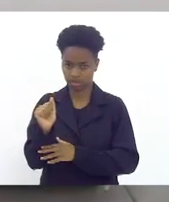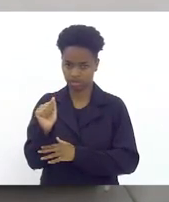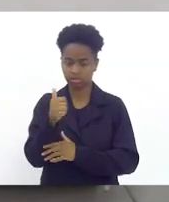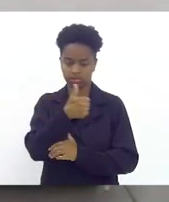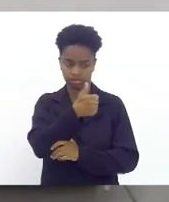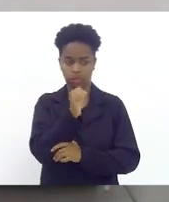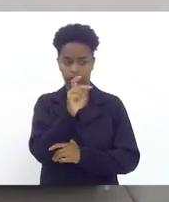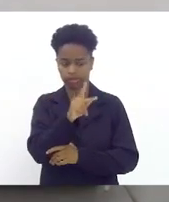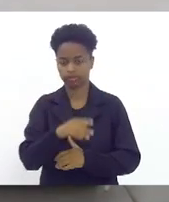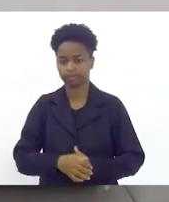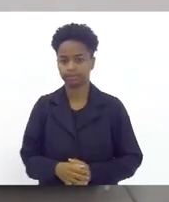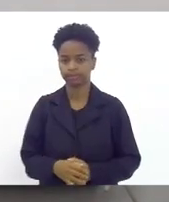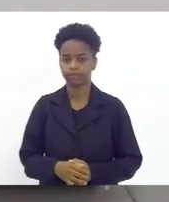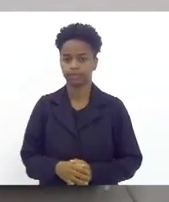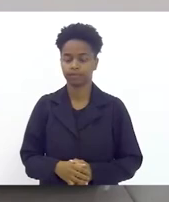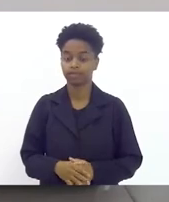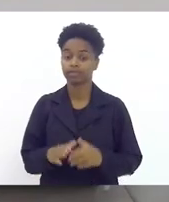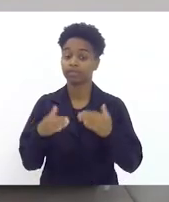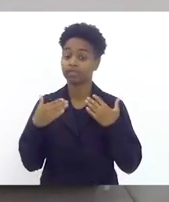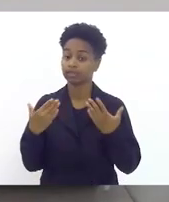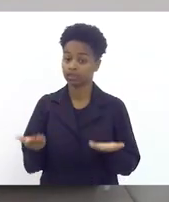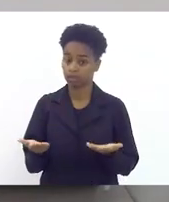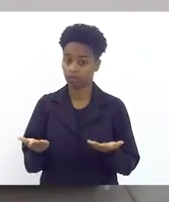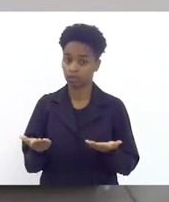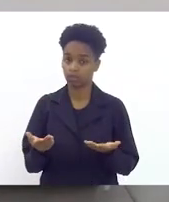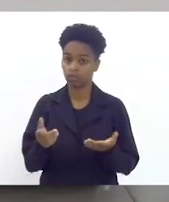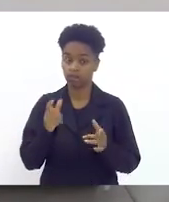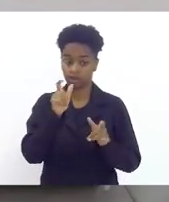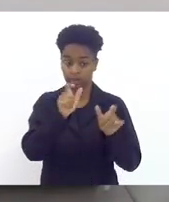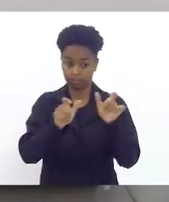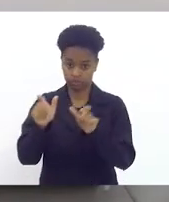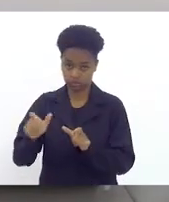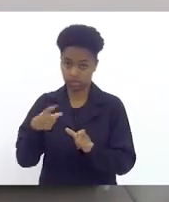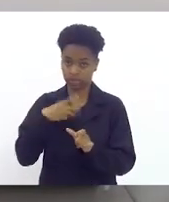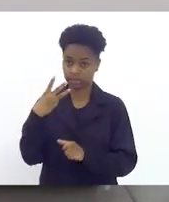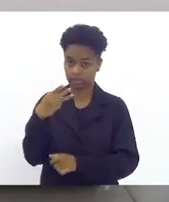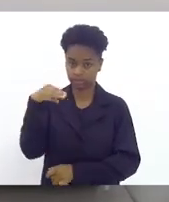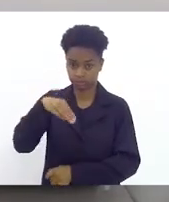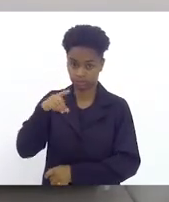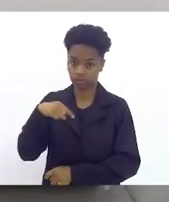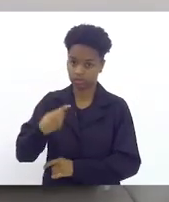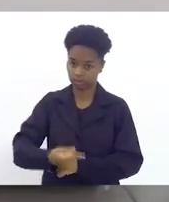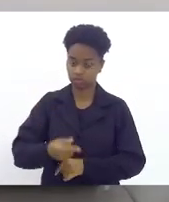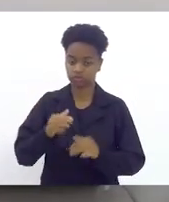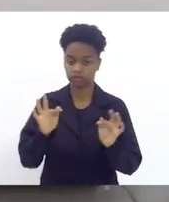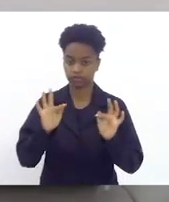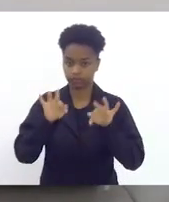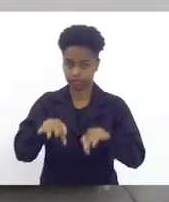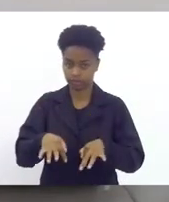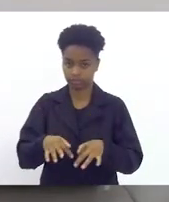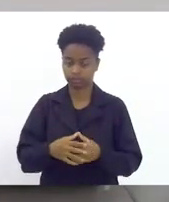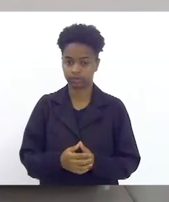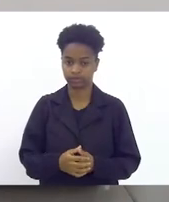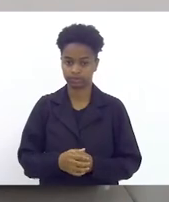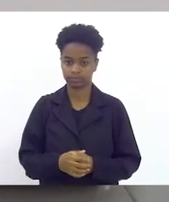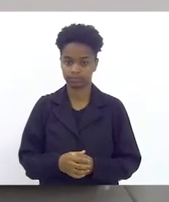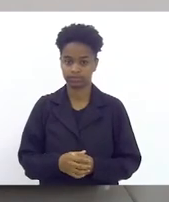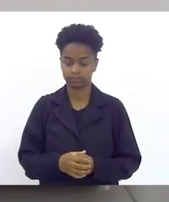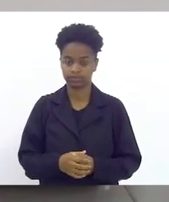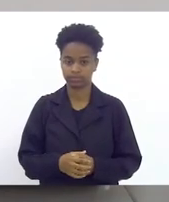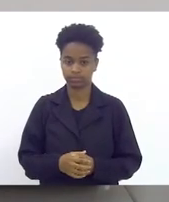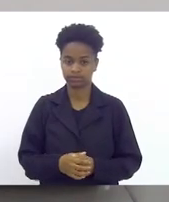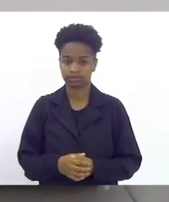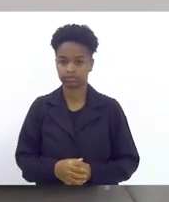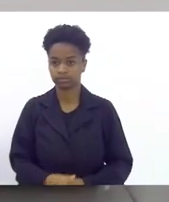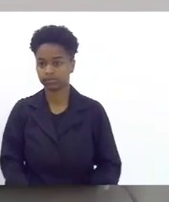Tá bom então são essas pessoas três minutos a gente encerra então e a Bonder Conselheiro